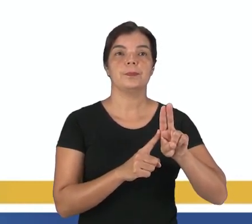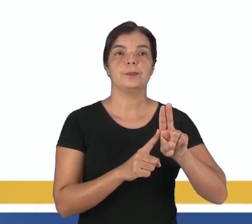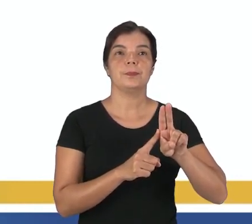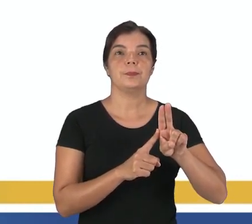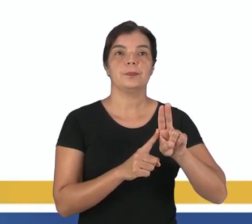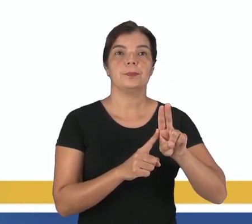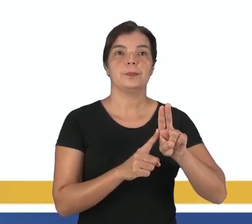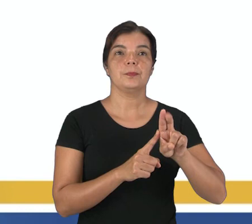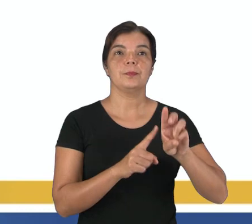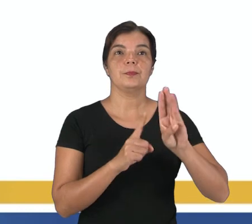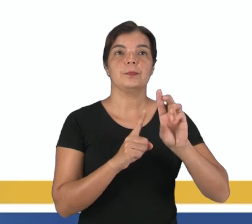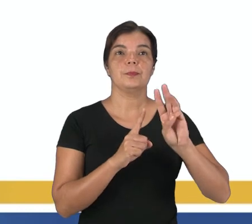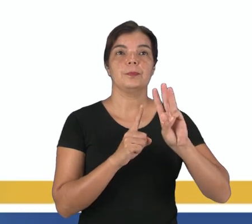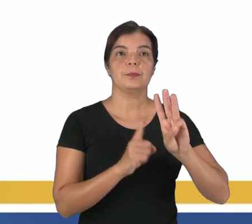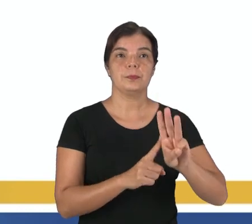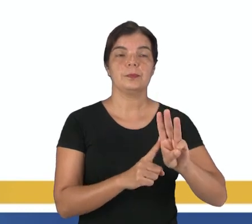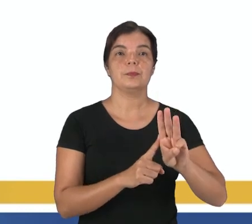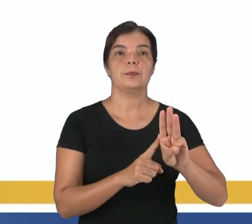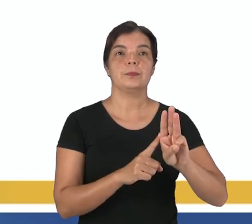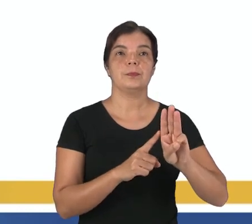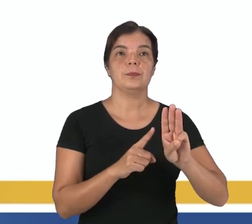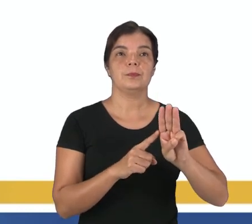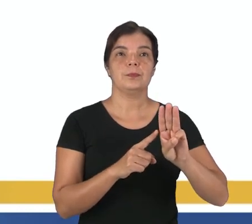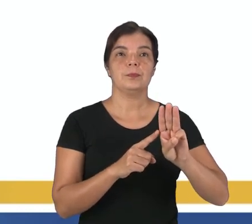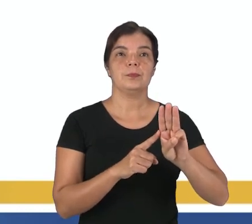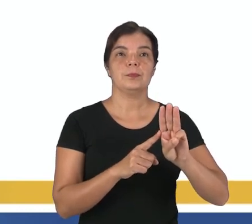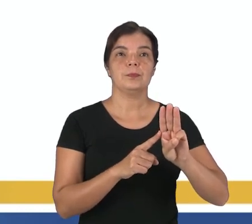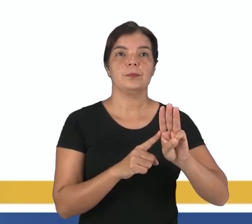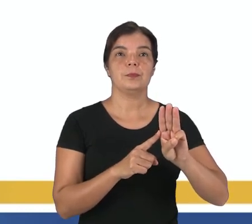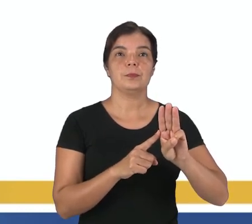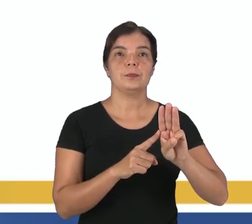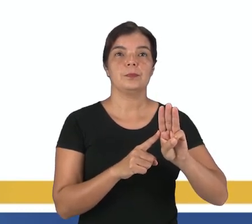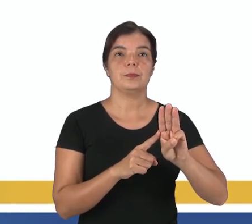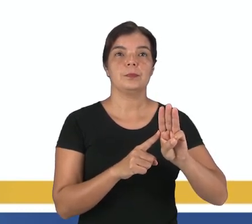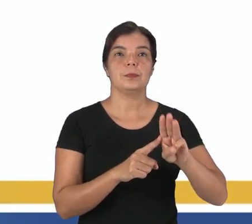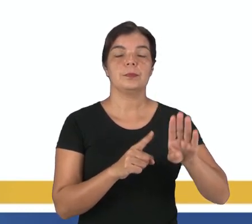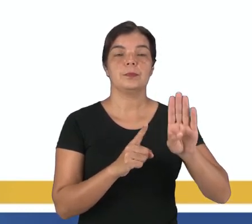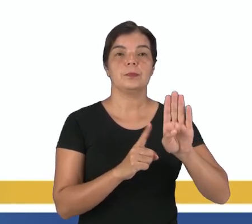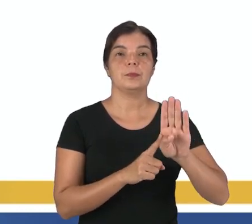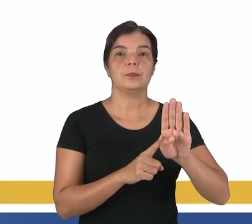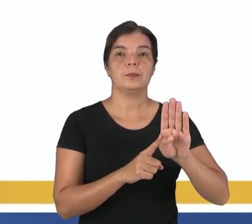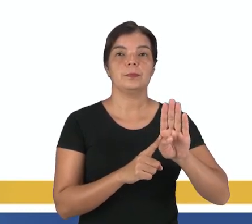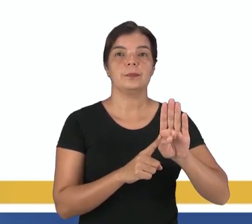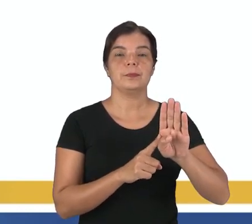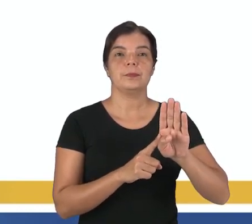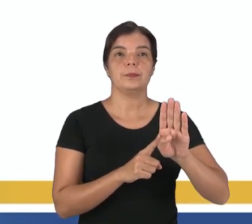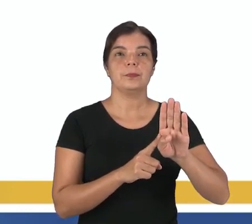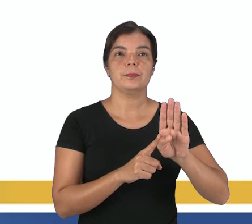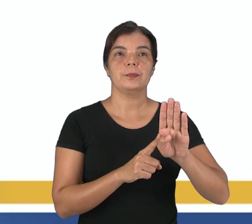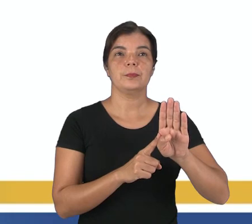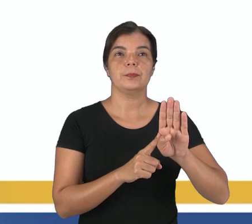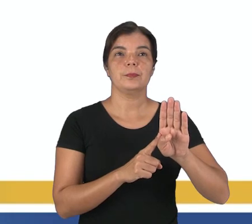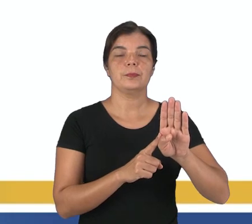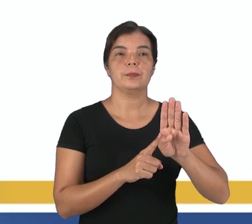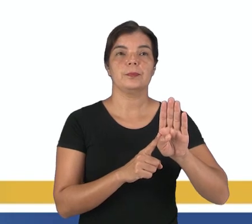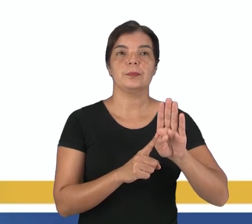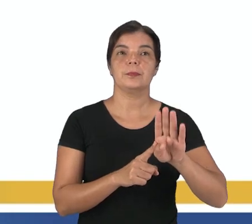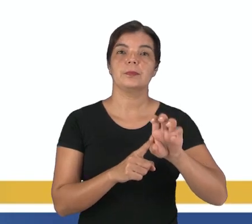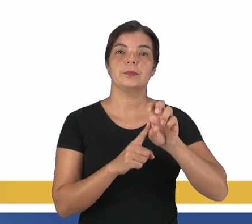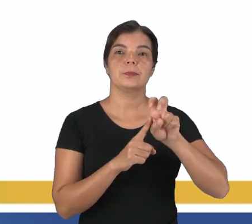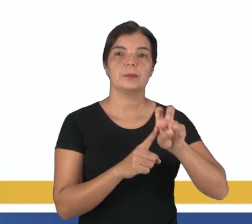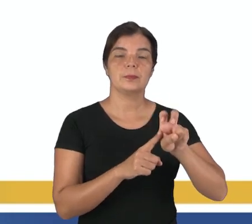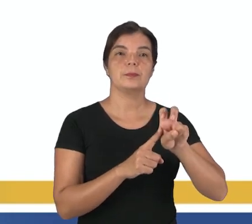plaquetas, anticorpos e neurônios. Número 3, miócitos, fibrócitos e hemácias. Número 4, plaquetas,